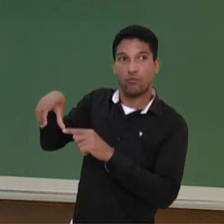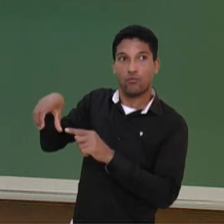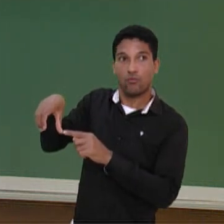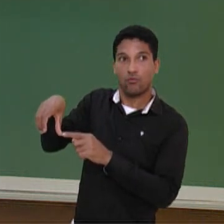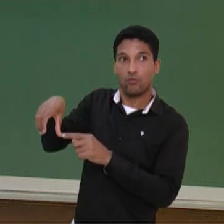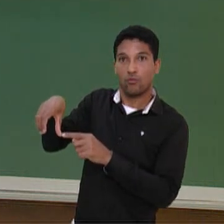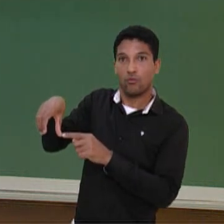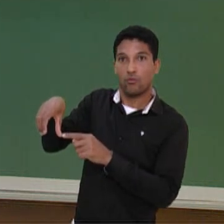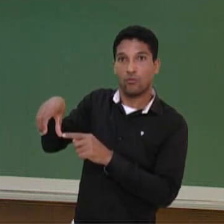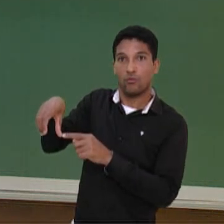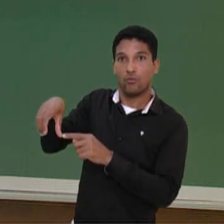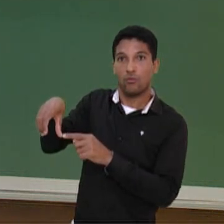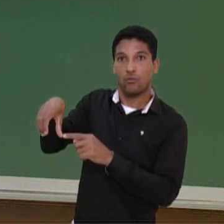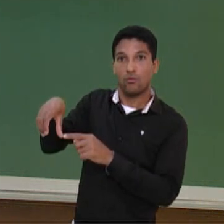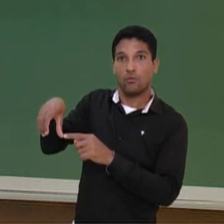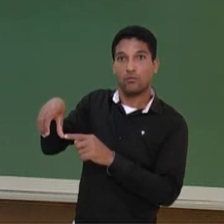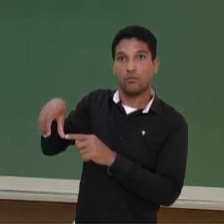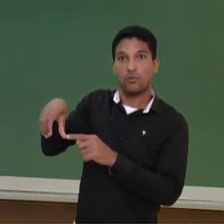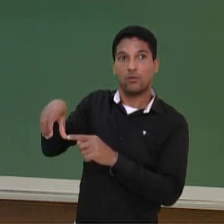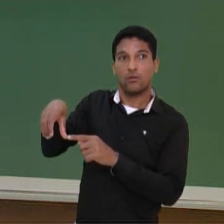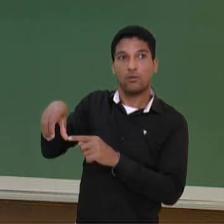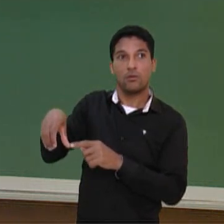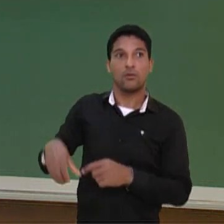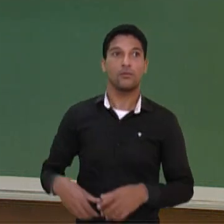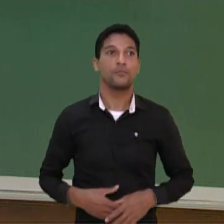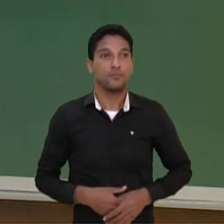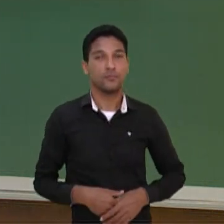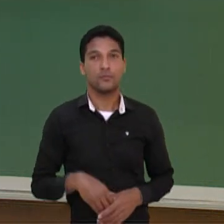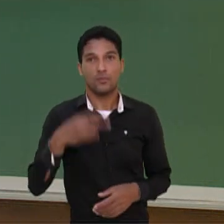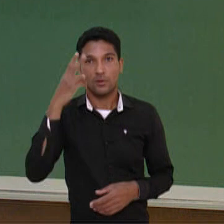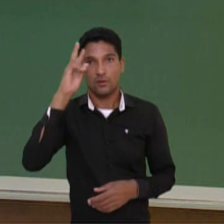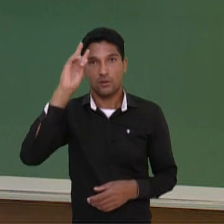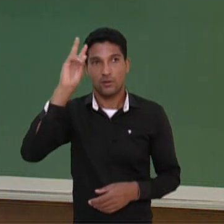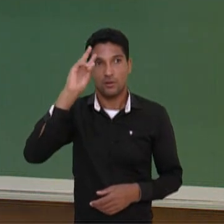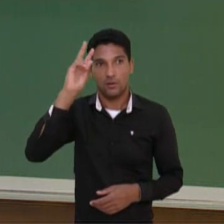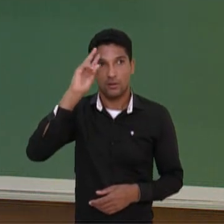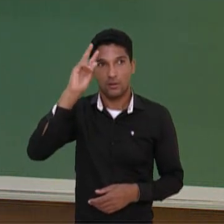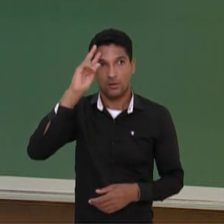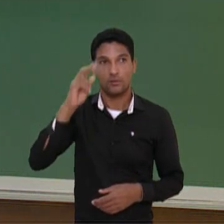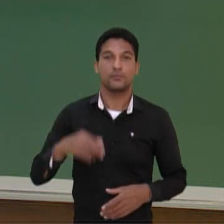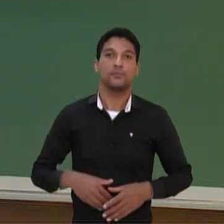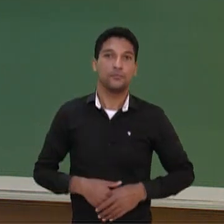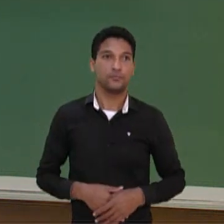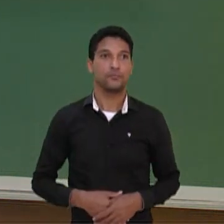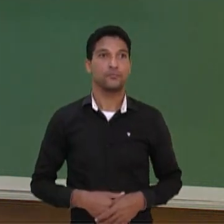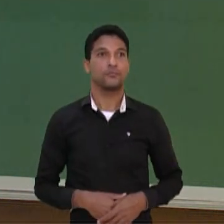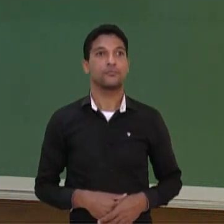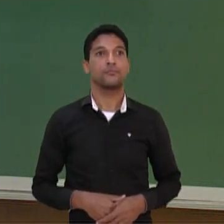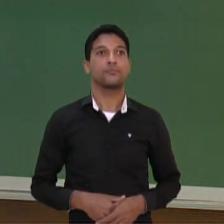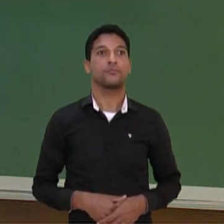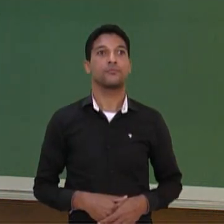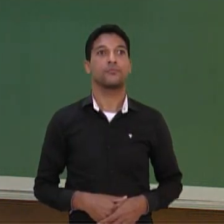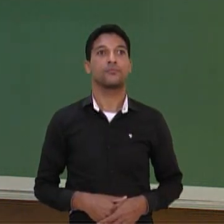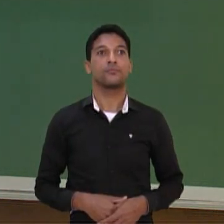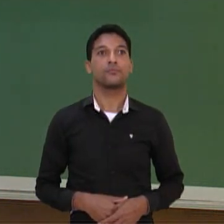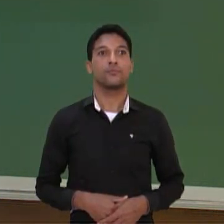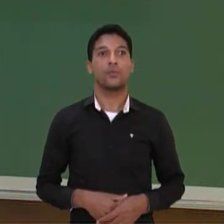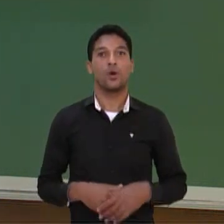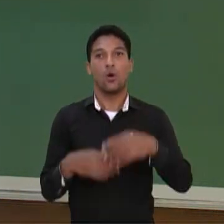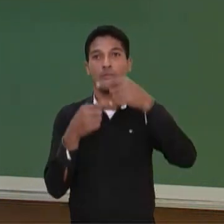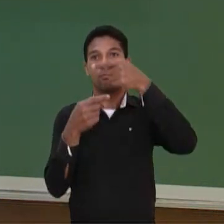tabela onde os números começam a se repetir, né? Isso aí é chamado de simetria. Né? Então, essa figura